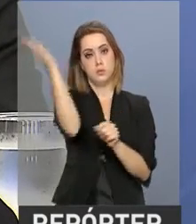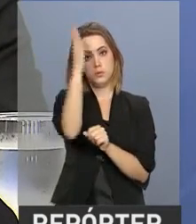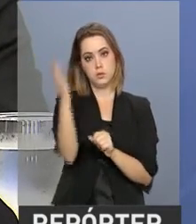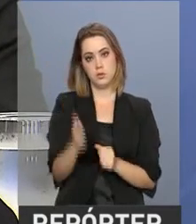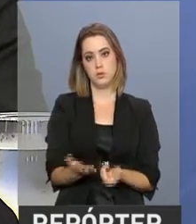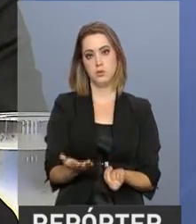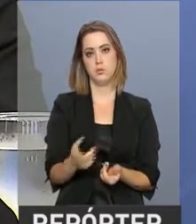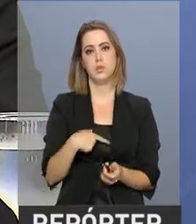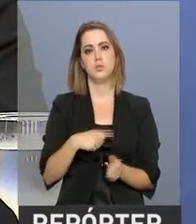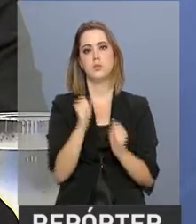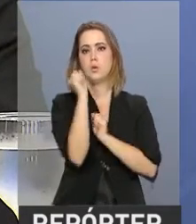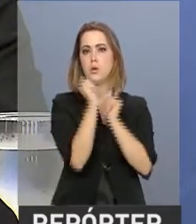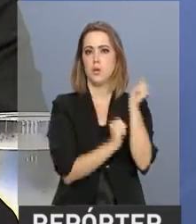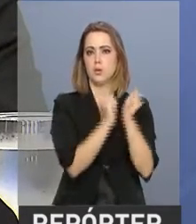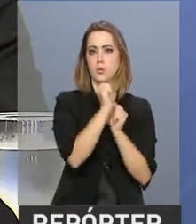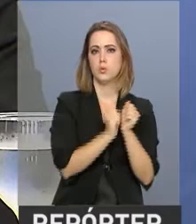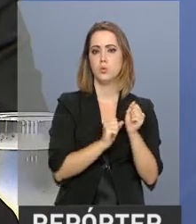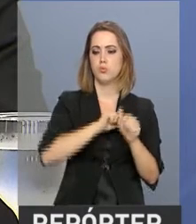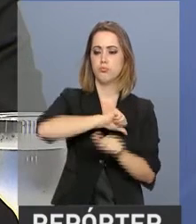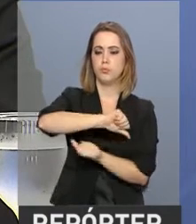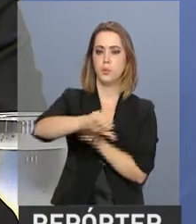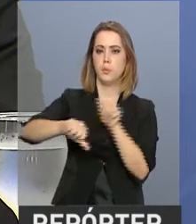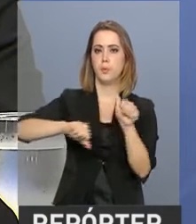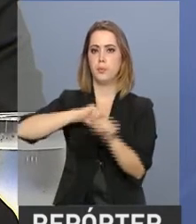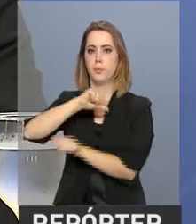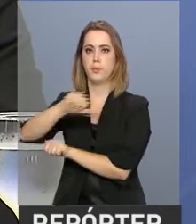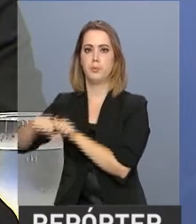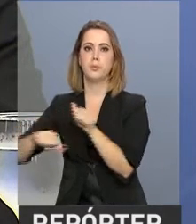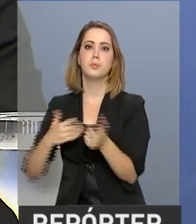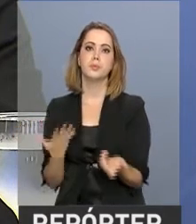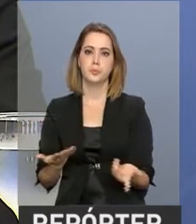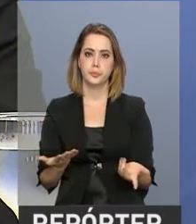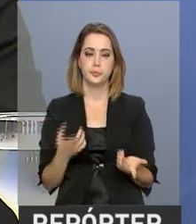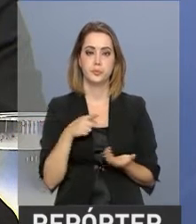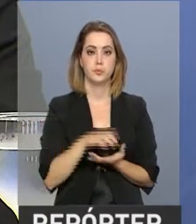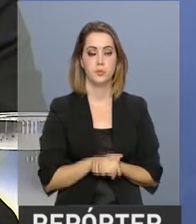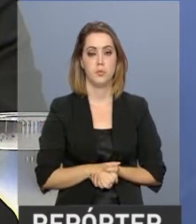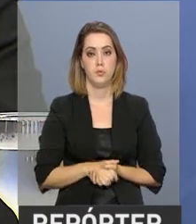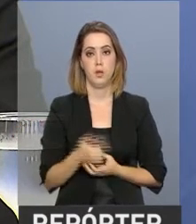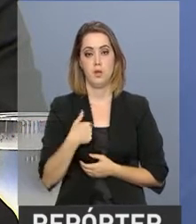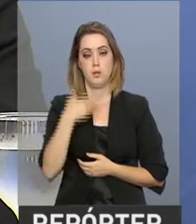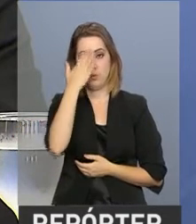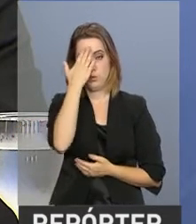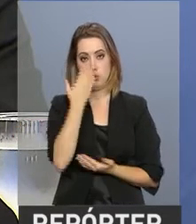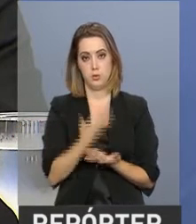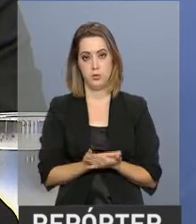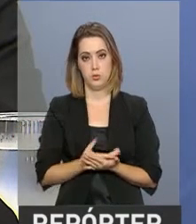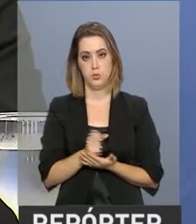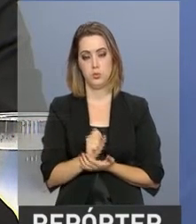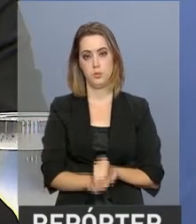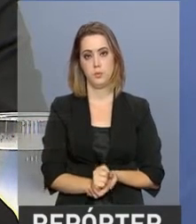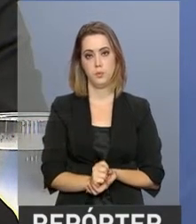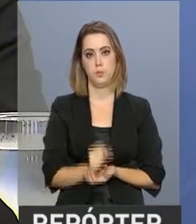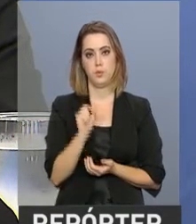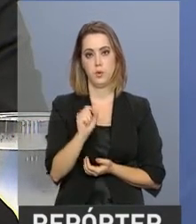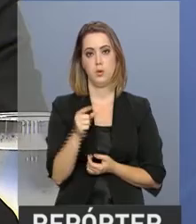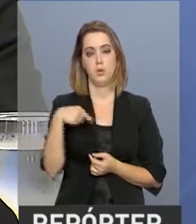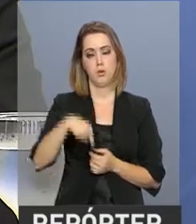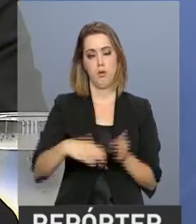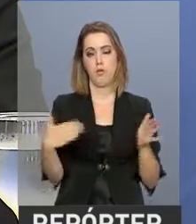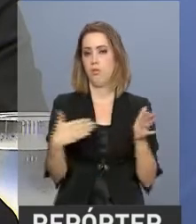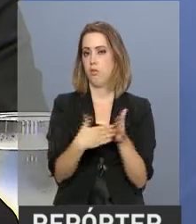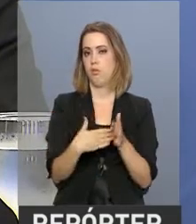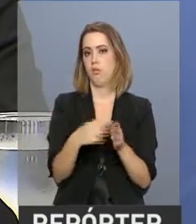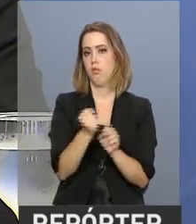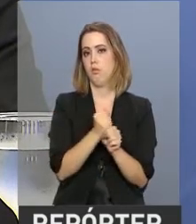na indústria de transformação e e eu quero crer que para o final do ano até